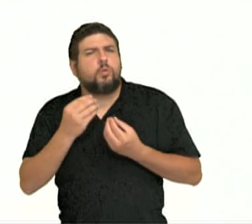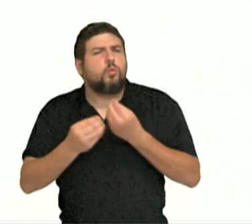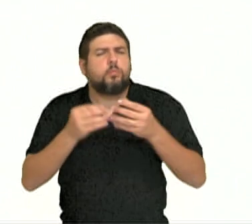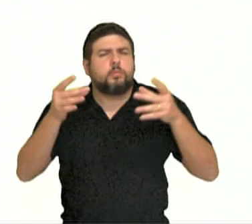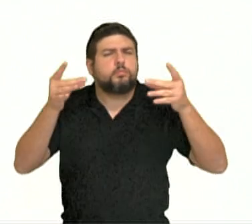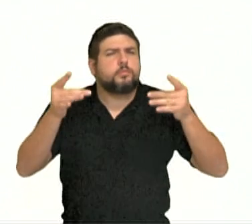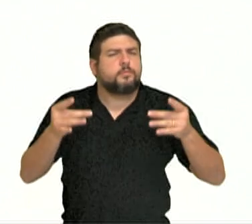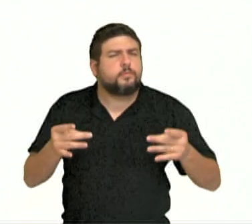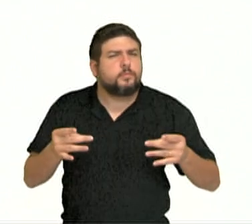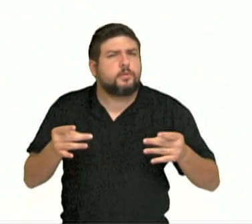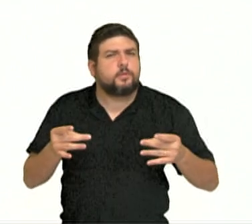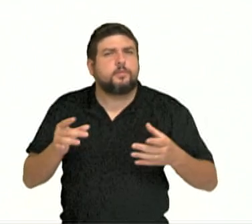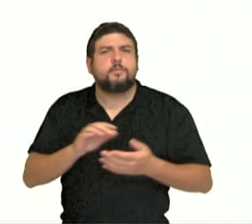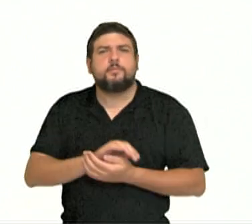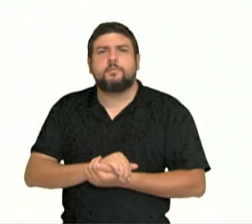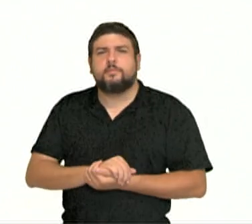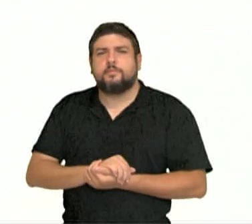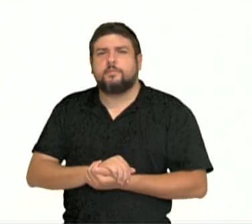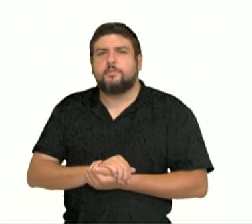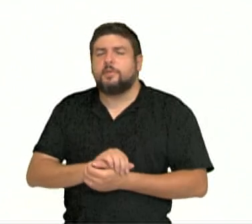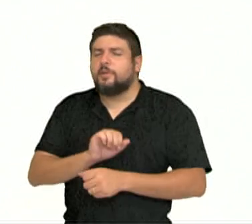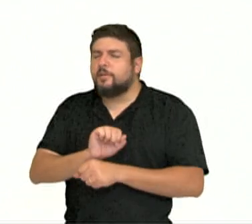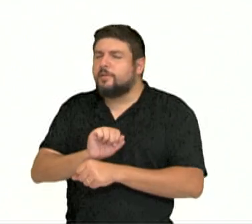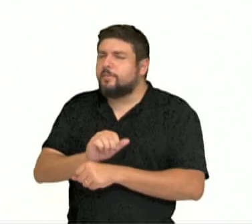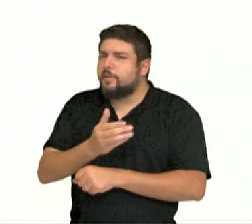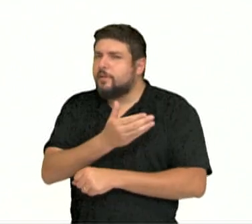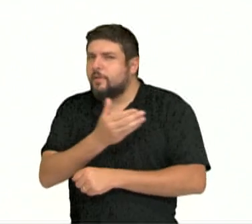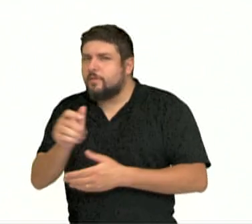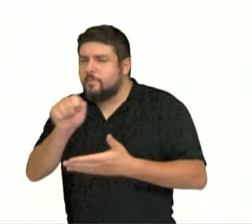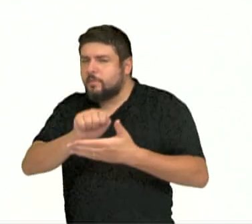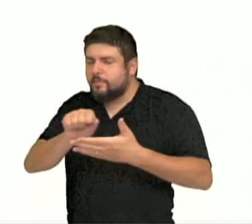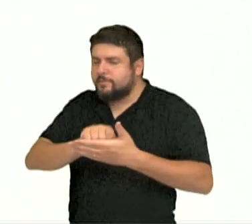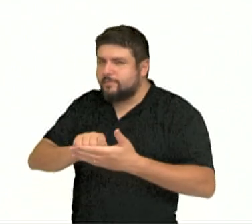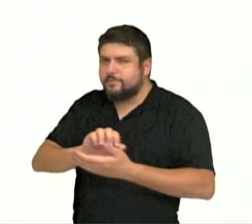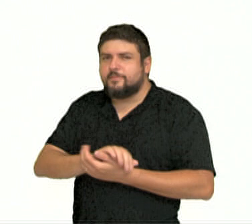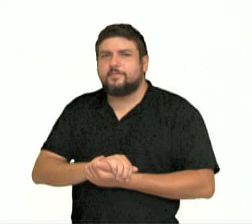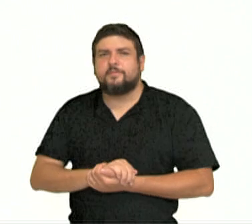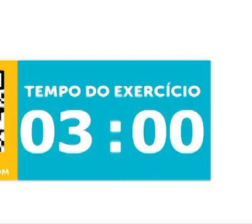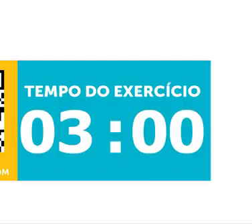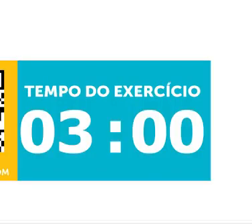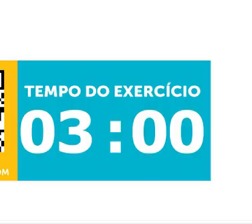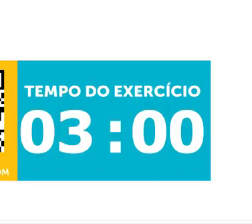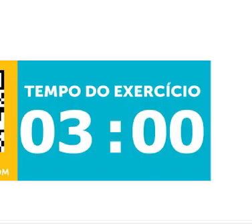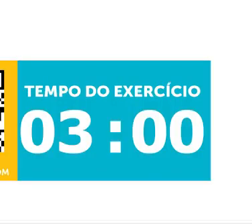descreveria? Ok? Aguardo você com a descrição dela já já.